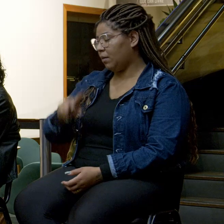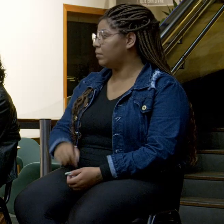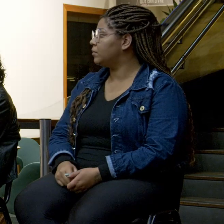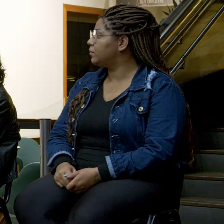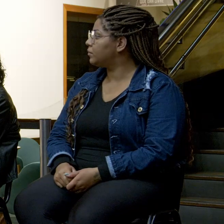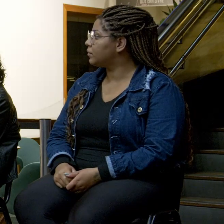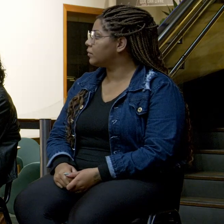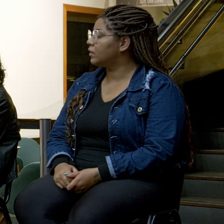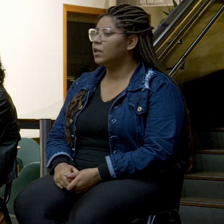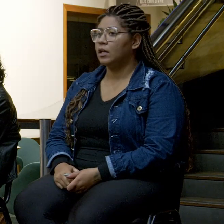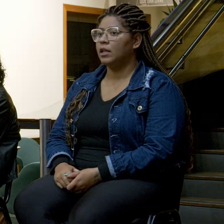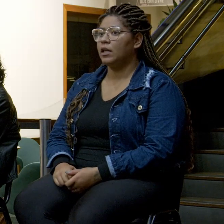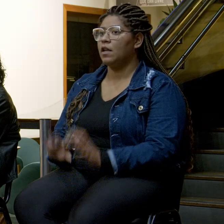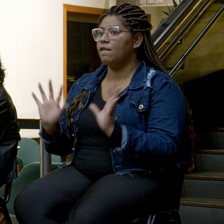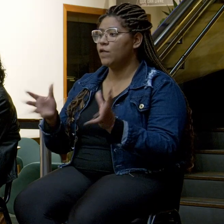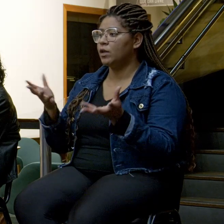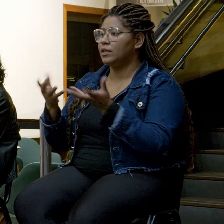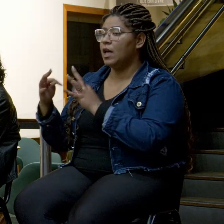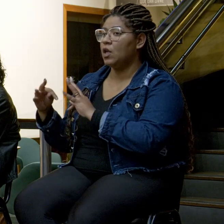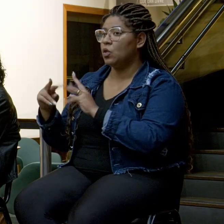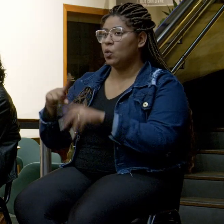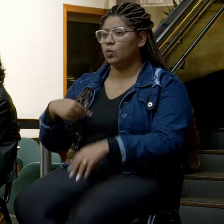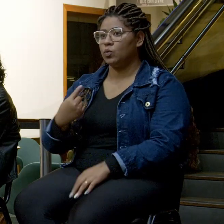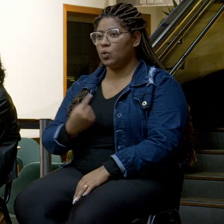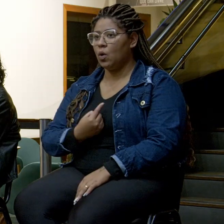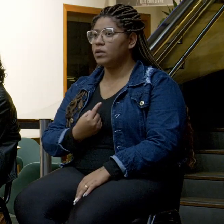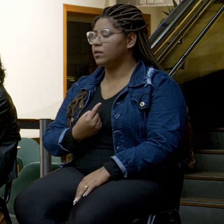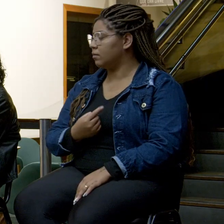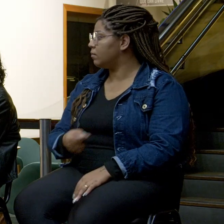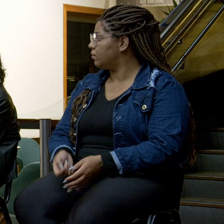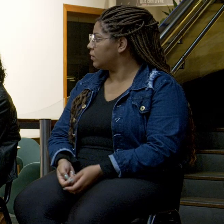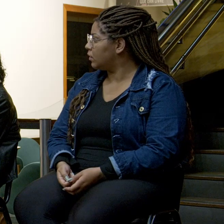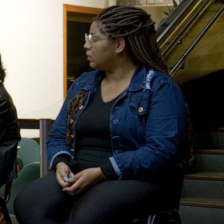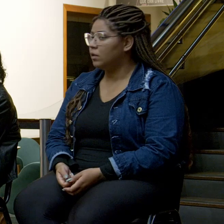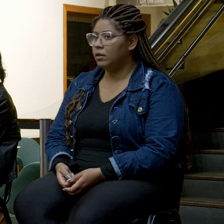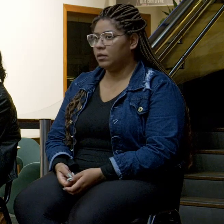isso influencia a todos nós, inclusive a própria obra.